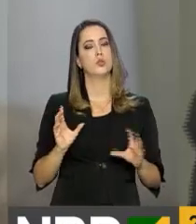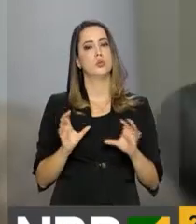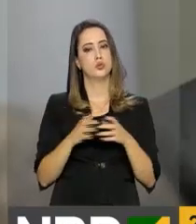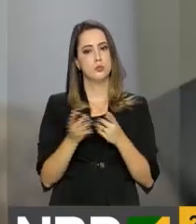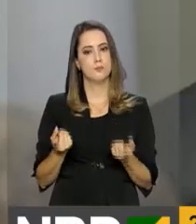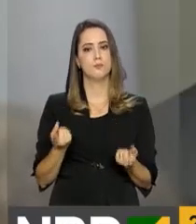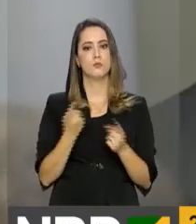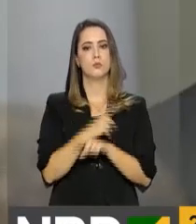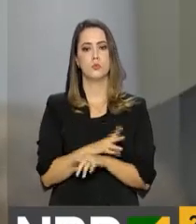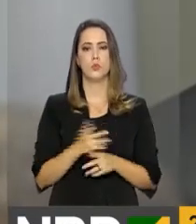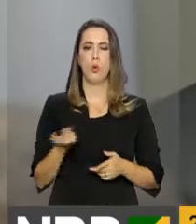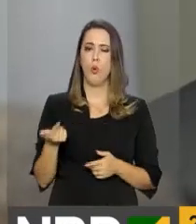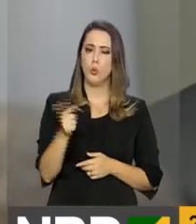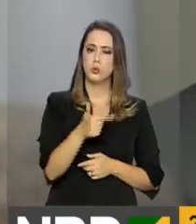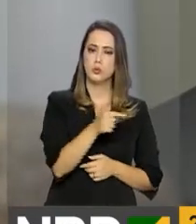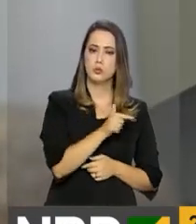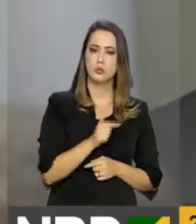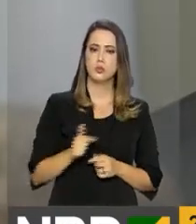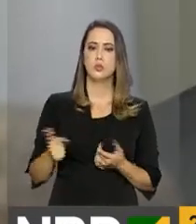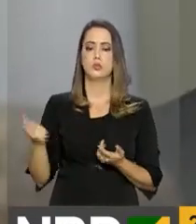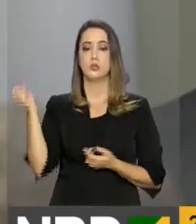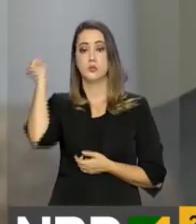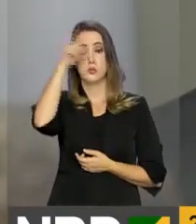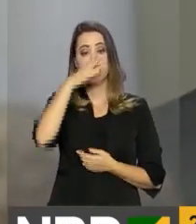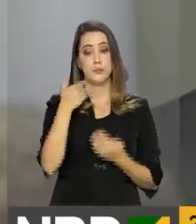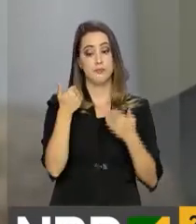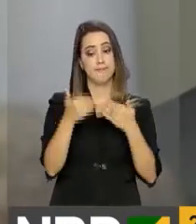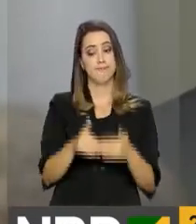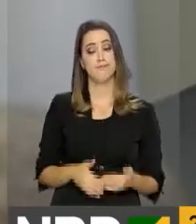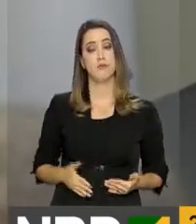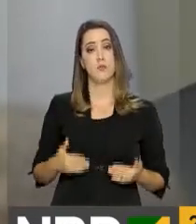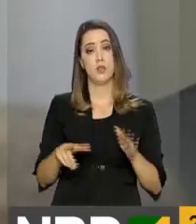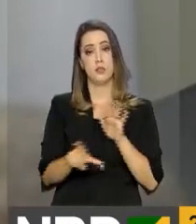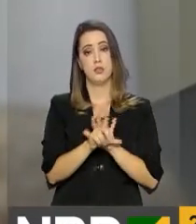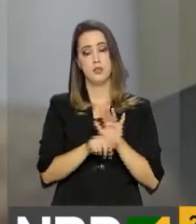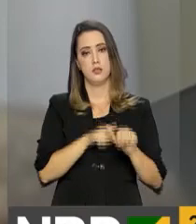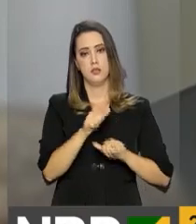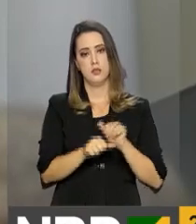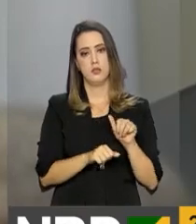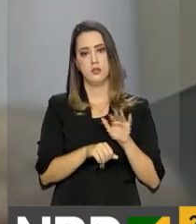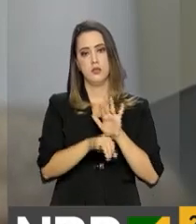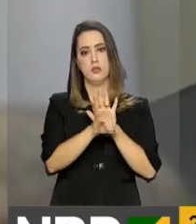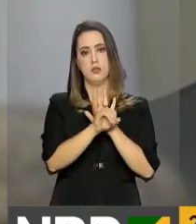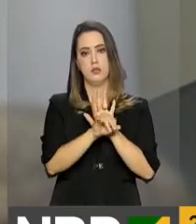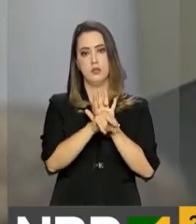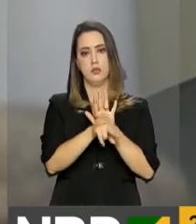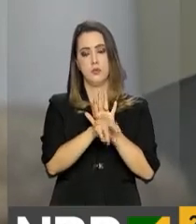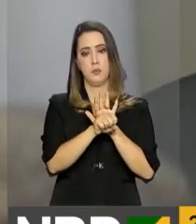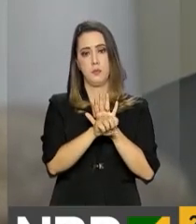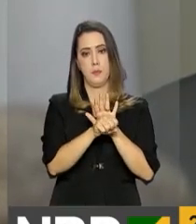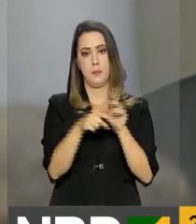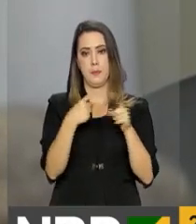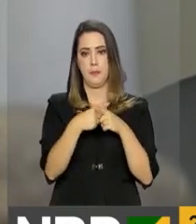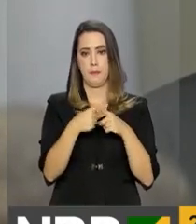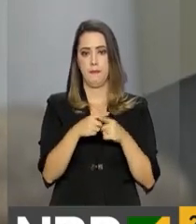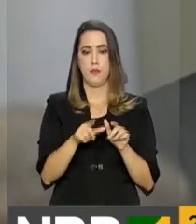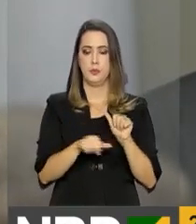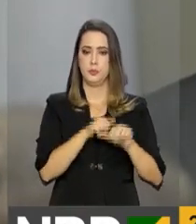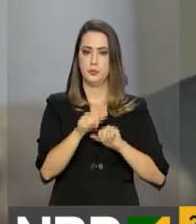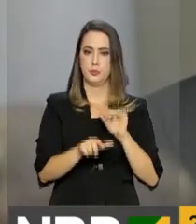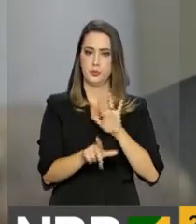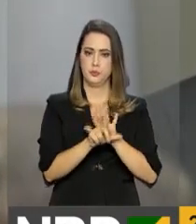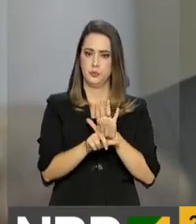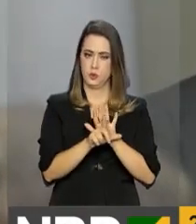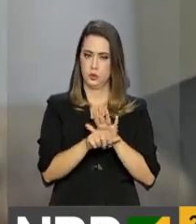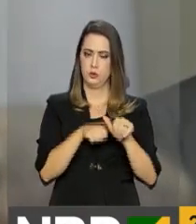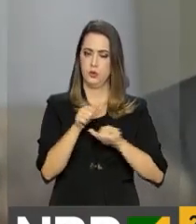oposição, dificuldades outras que em face da reforma da Previdência eu acabei tendo as consequências dela, porque na reforma da Previdência, veja,